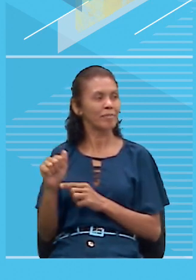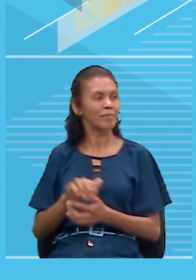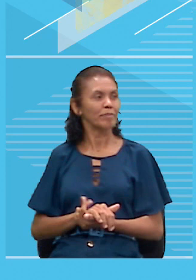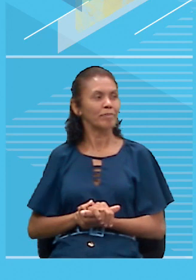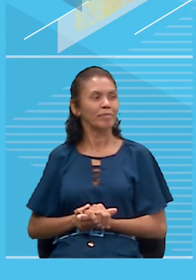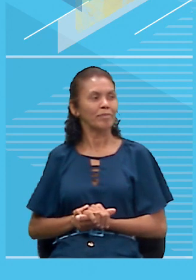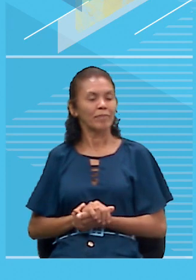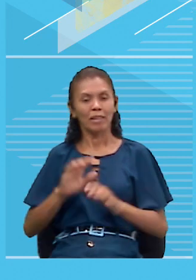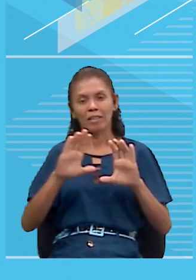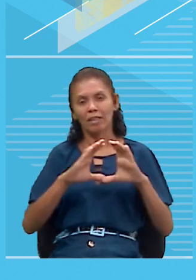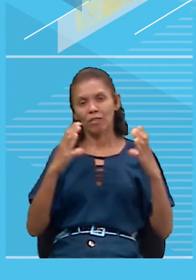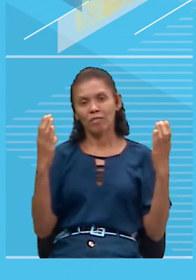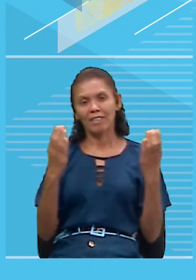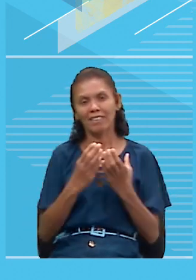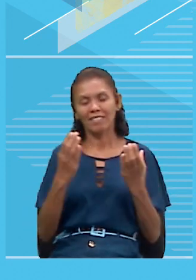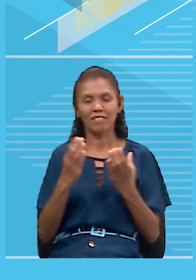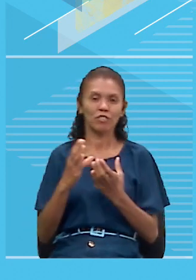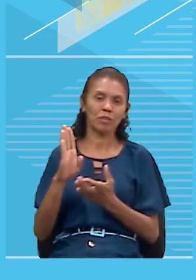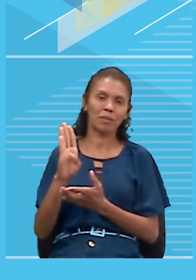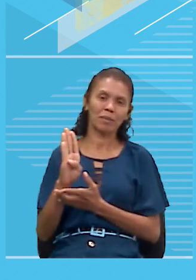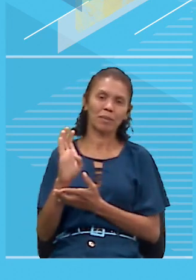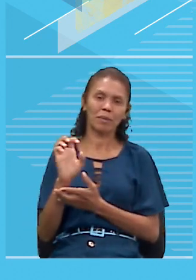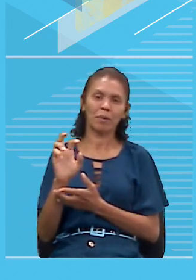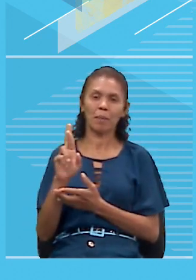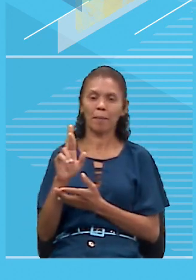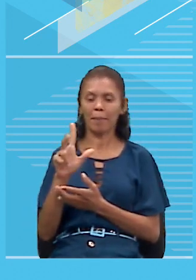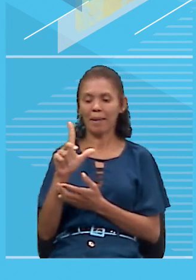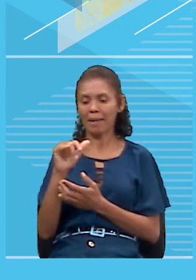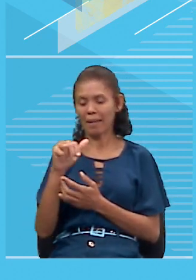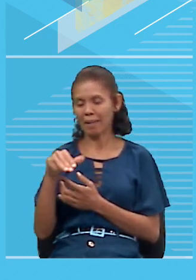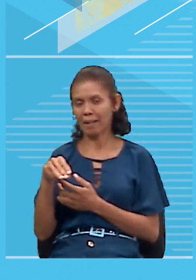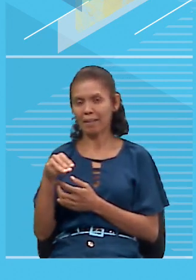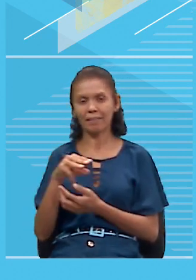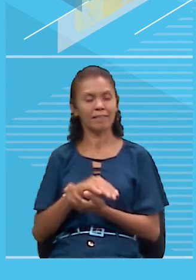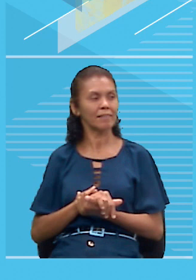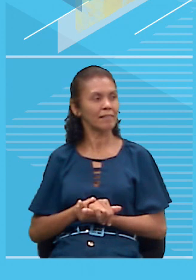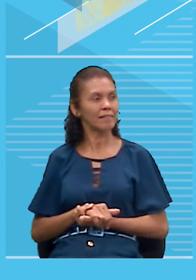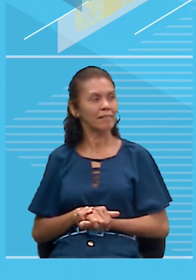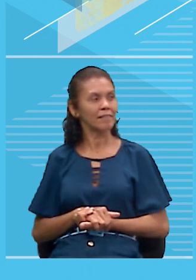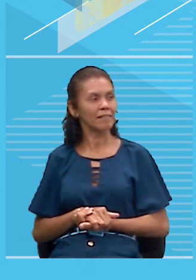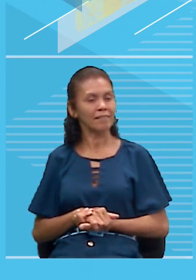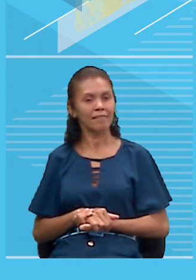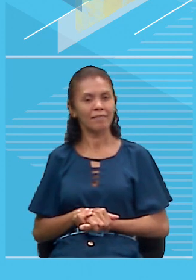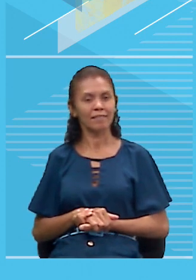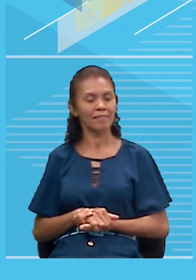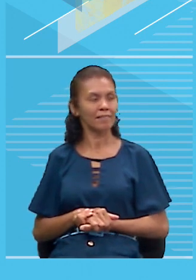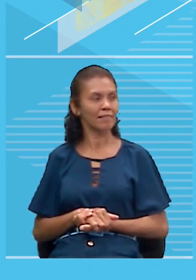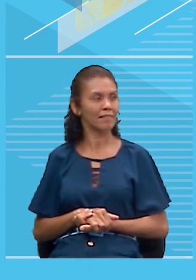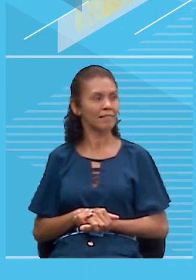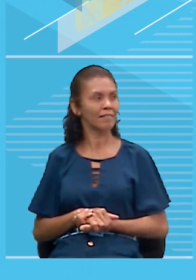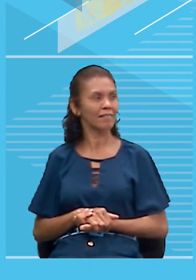conferência de Berlim letra S então não acertou né ficou fácil hein turma de Miguel Leão também acertou